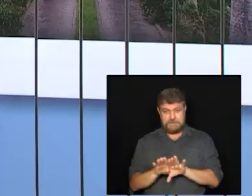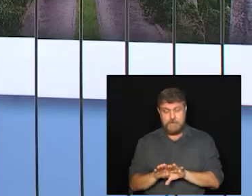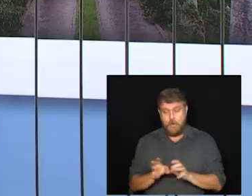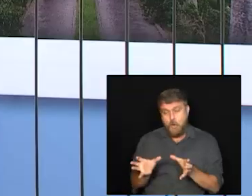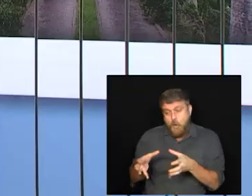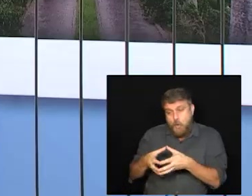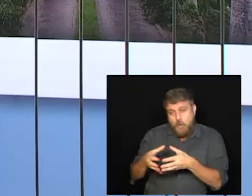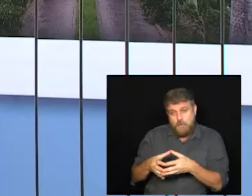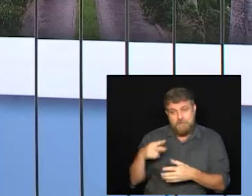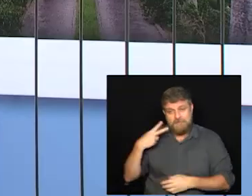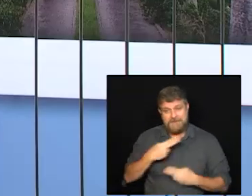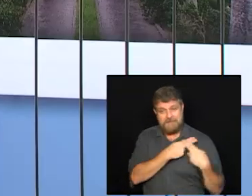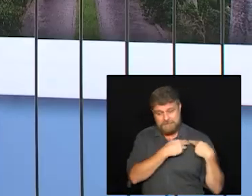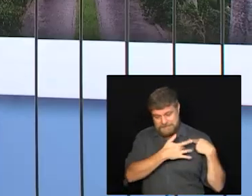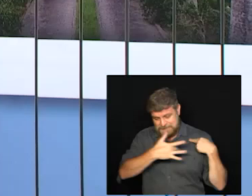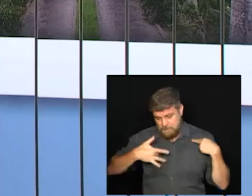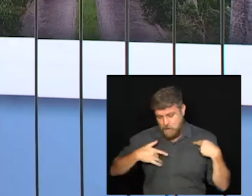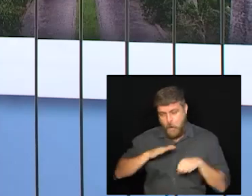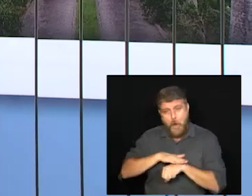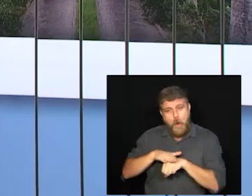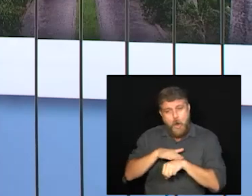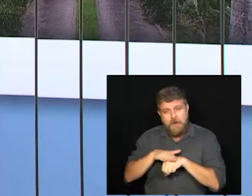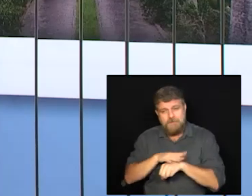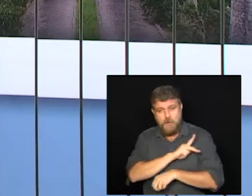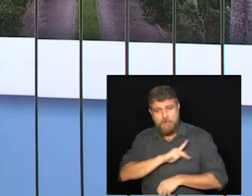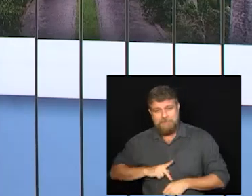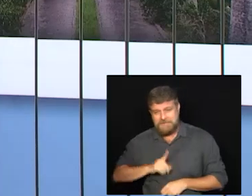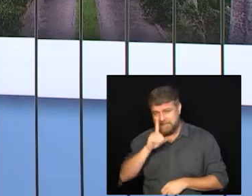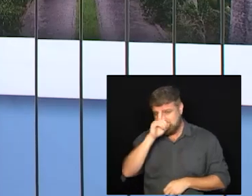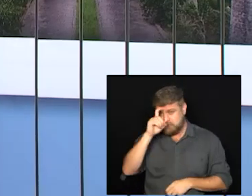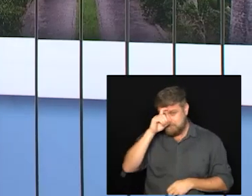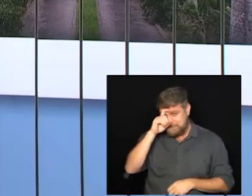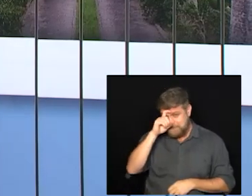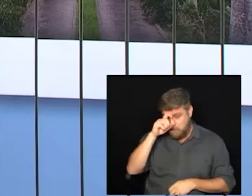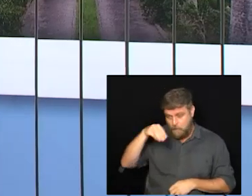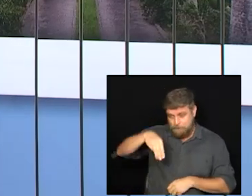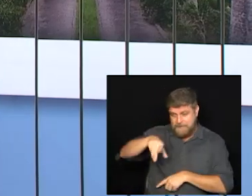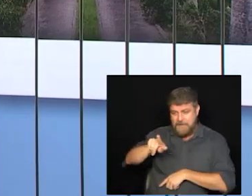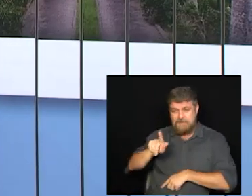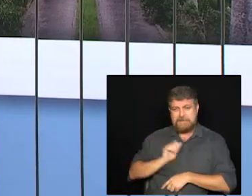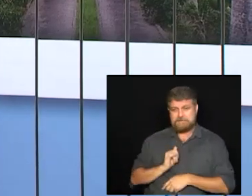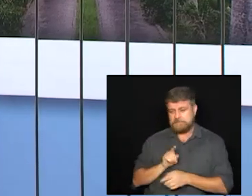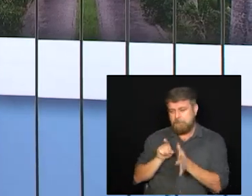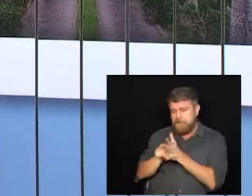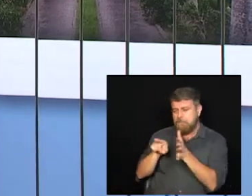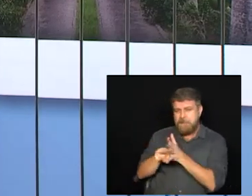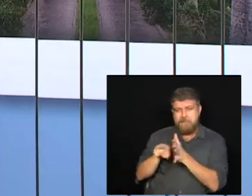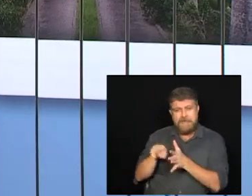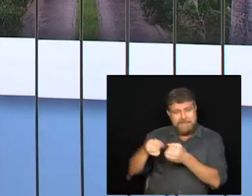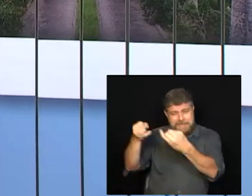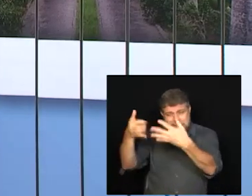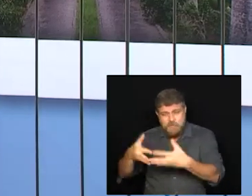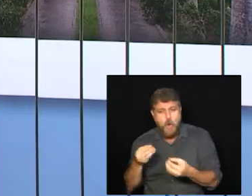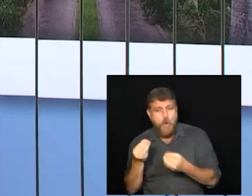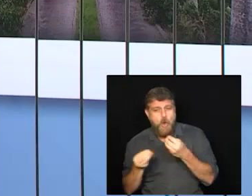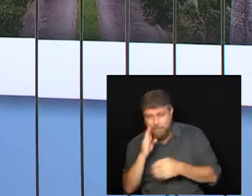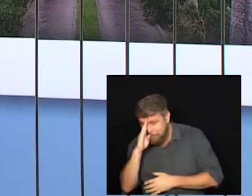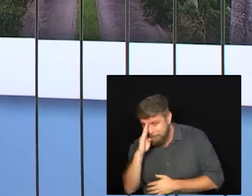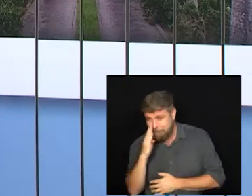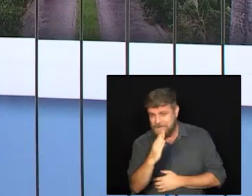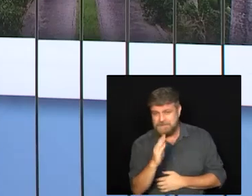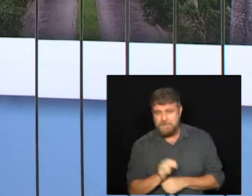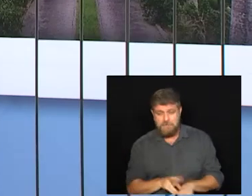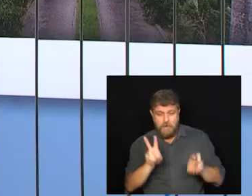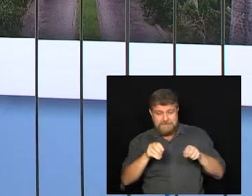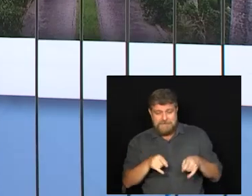Saúde, desta vez, conversou então com o presidente da rede, Mário Gatti, falando aí sobre a situação principalmente na